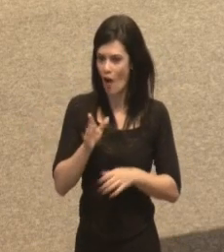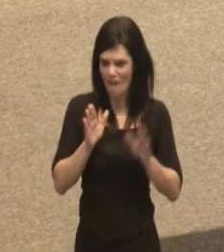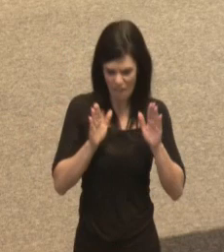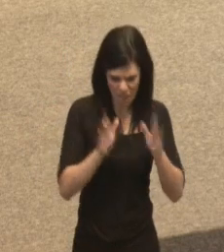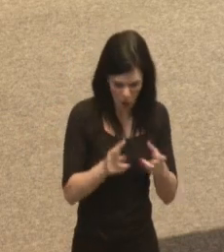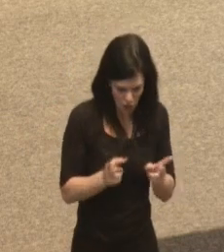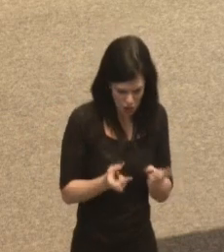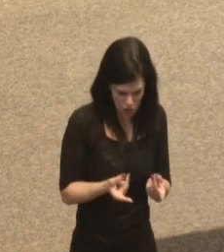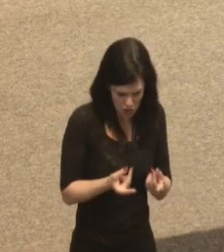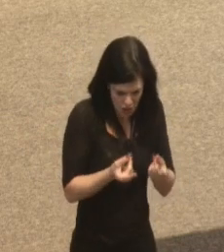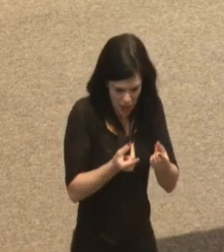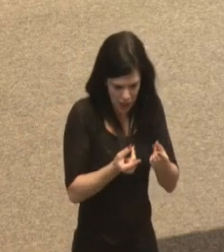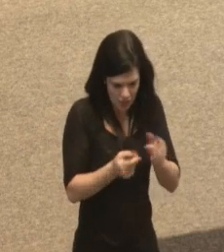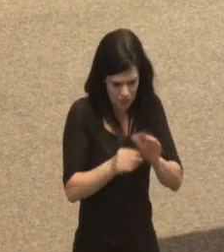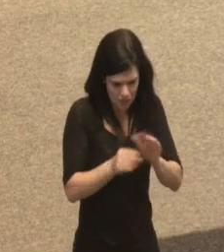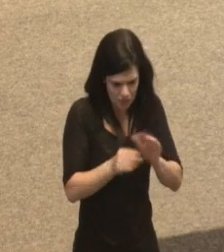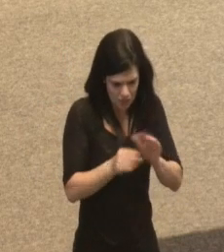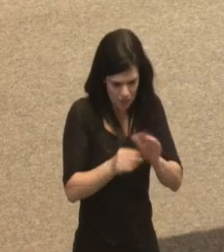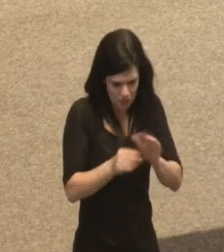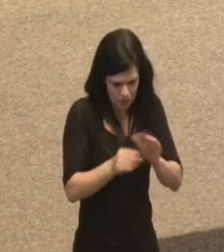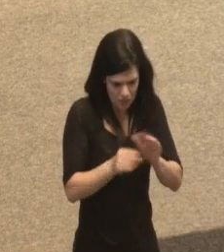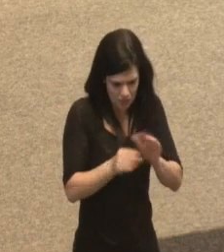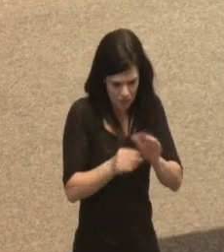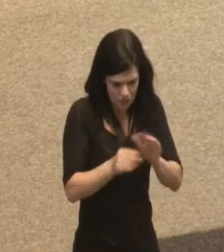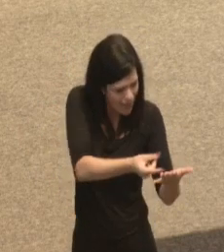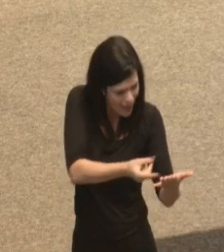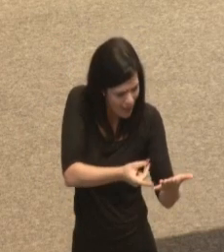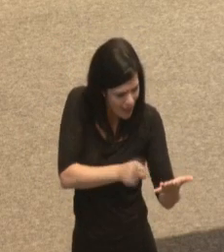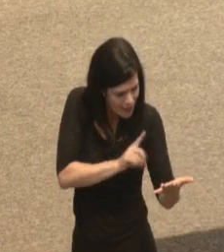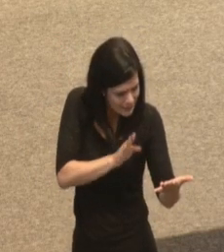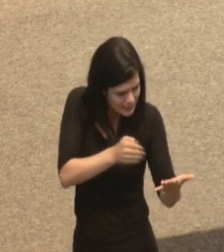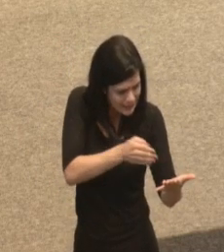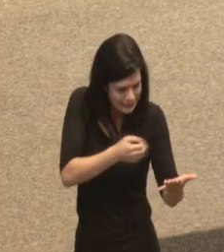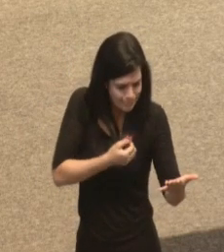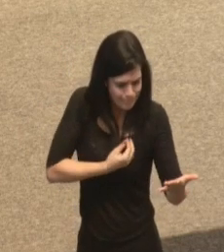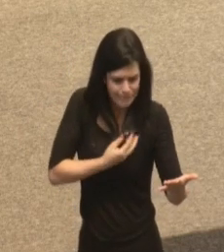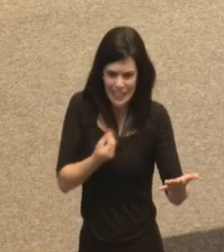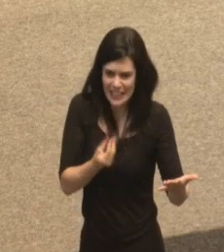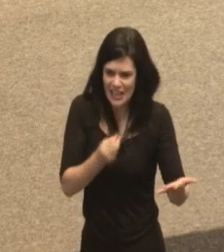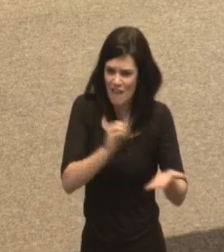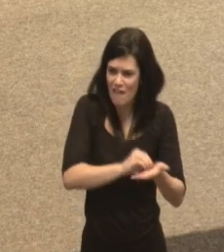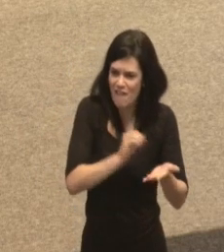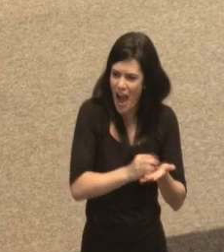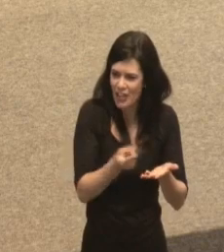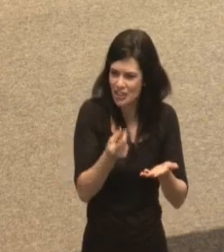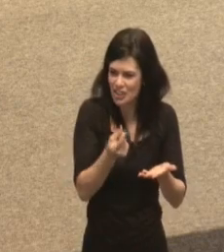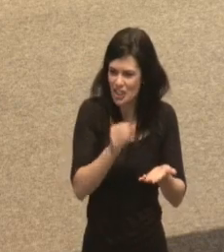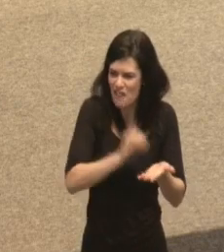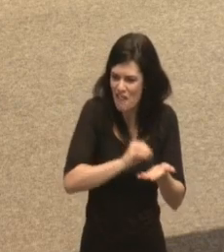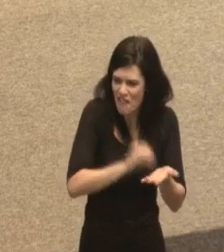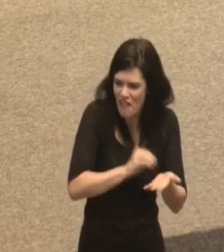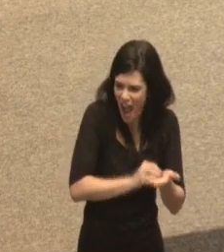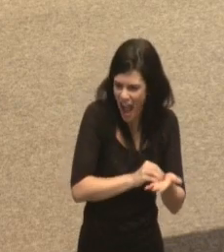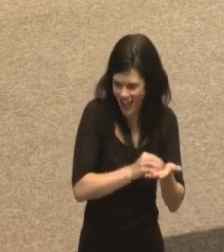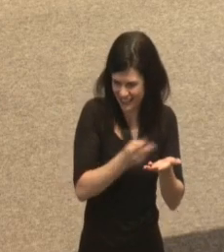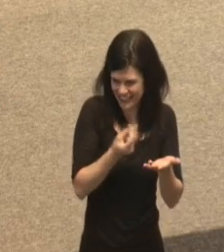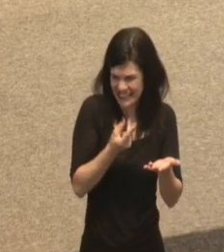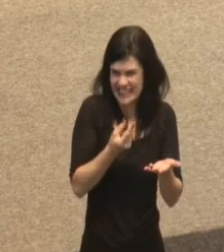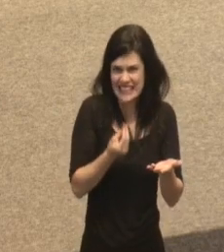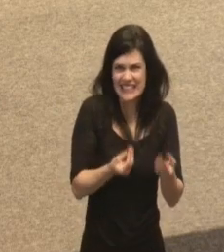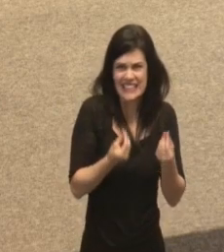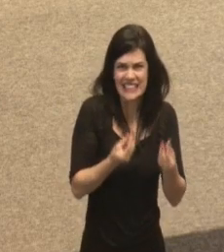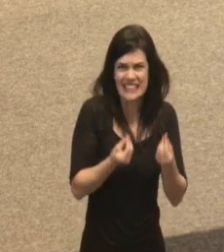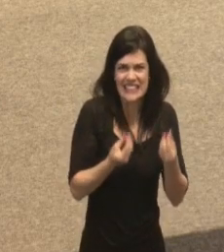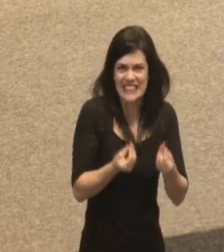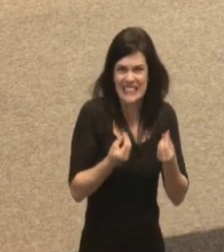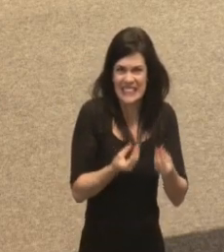orçamento, precisa tomar decisões pela fé. Toma decisões pela fé. Outro dia, ano